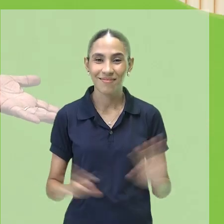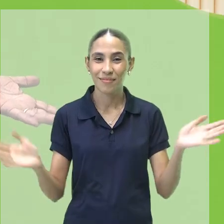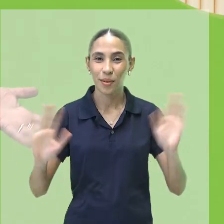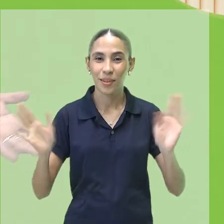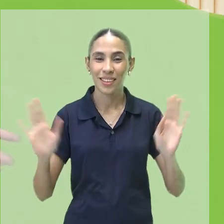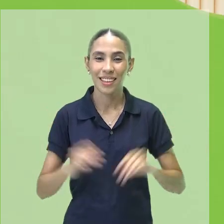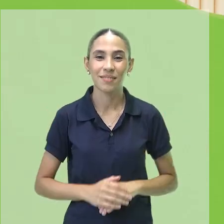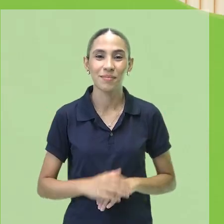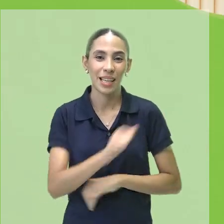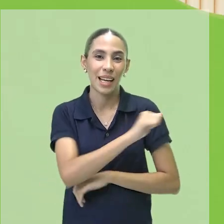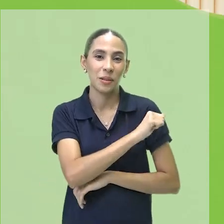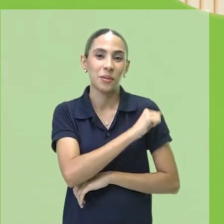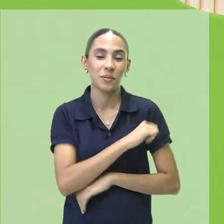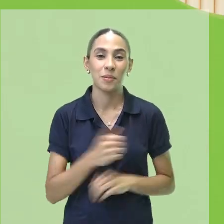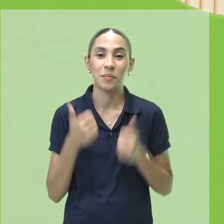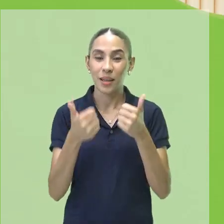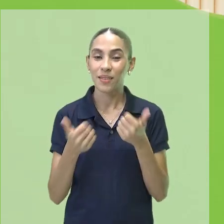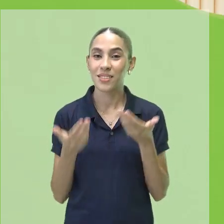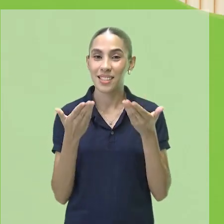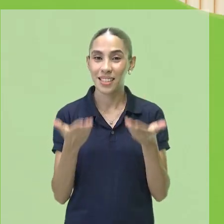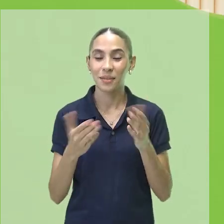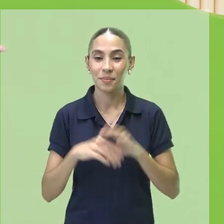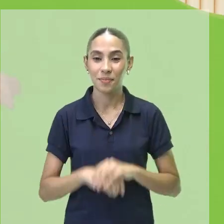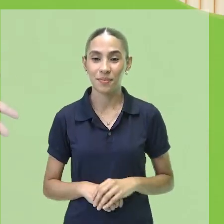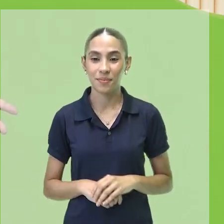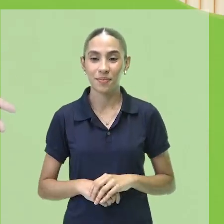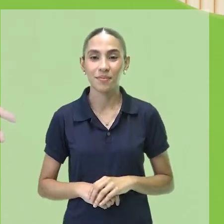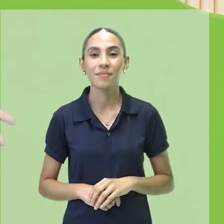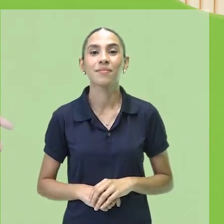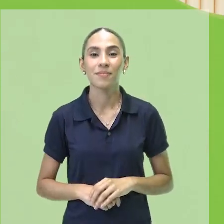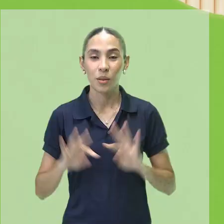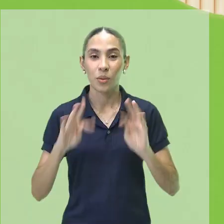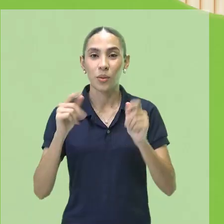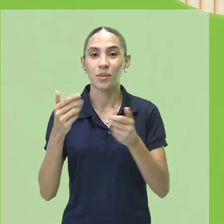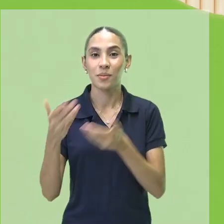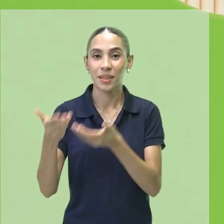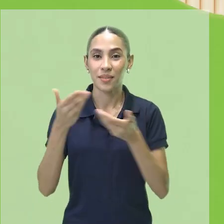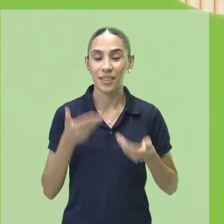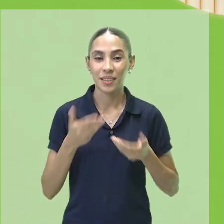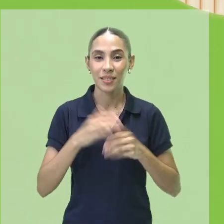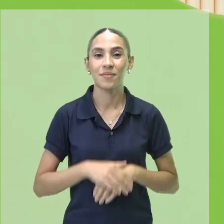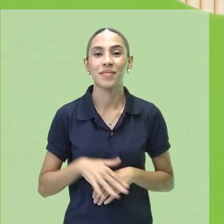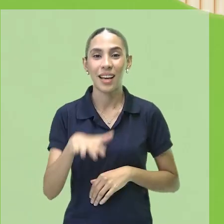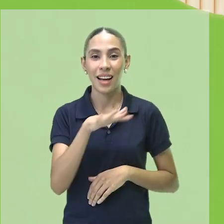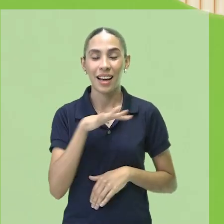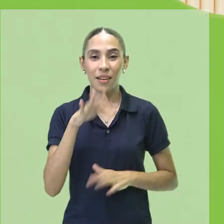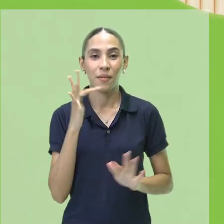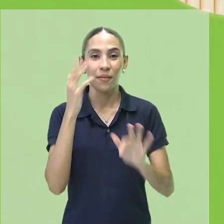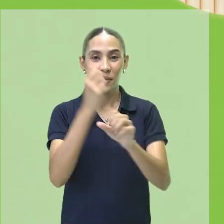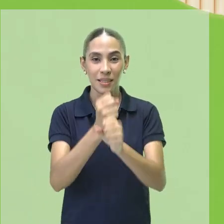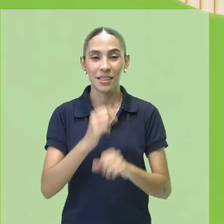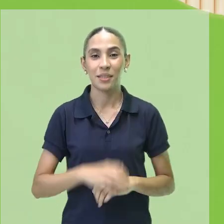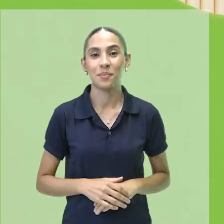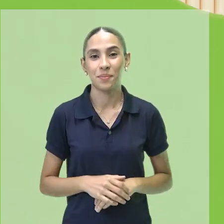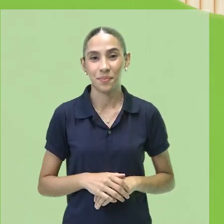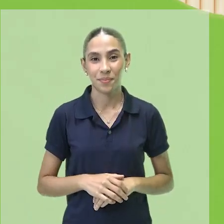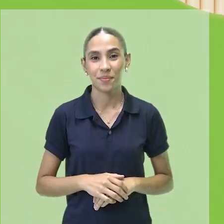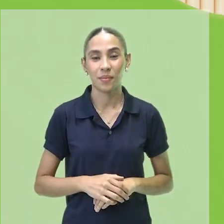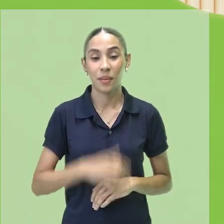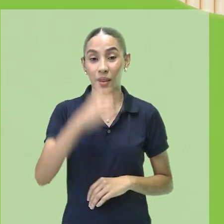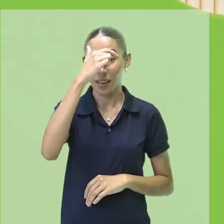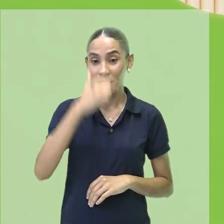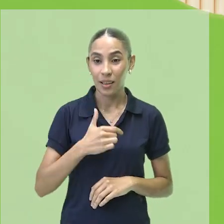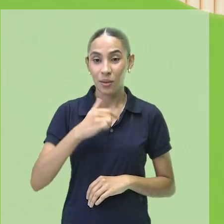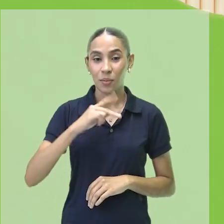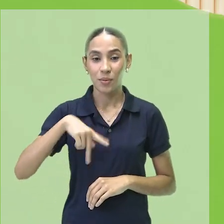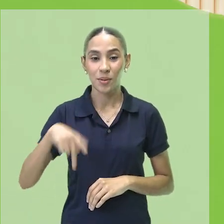Olá, meus queridos, tudo bem com vocês? Sejam bem-vindos ao nosso Universo da Física. Eu